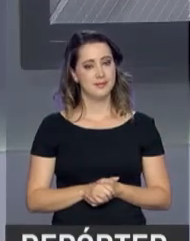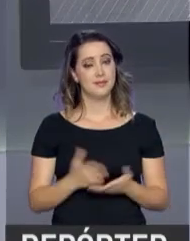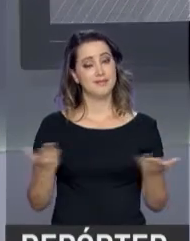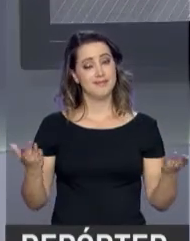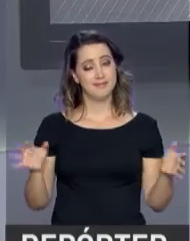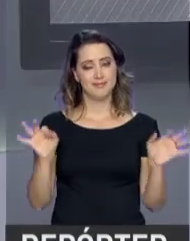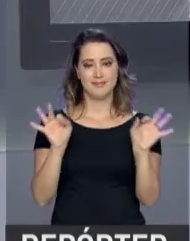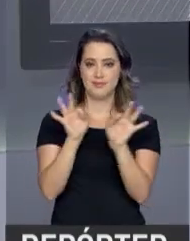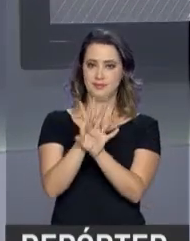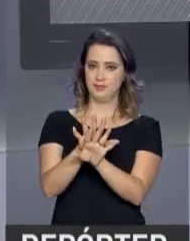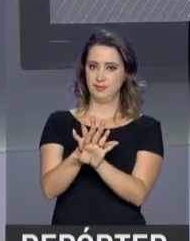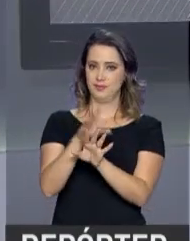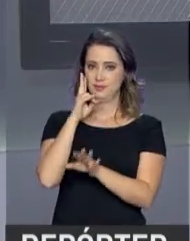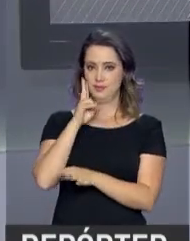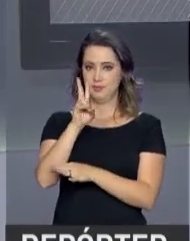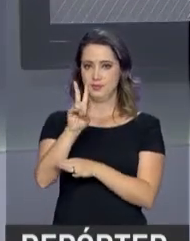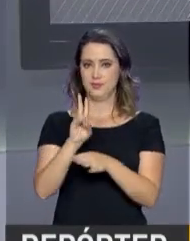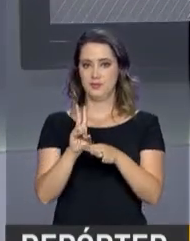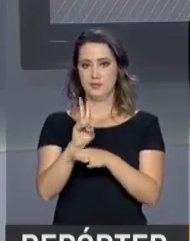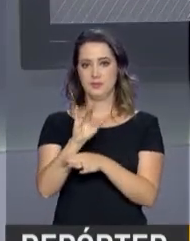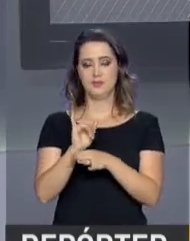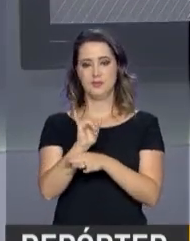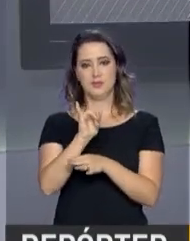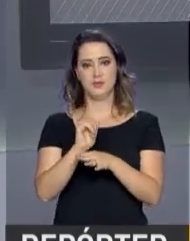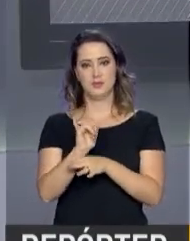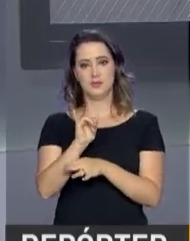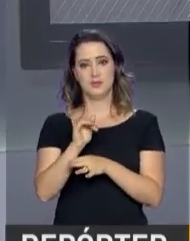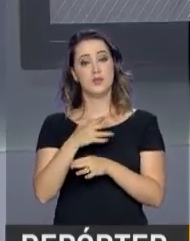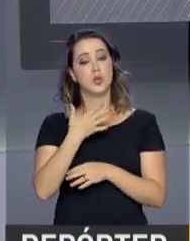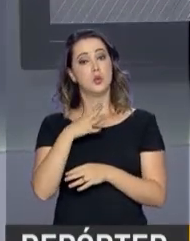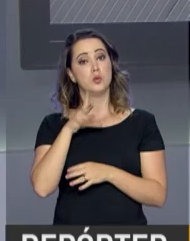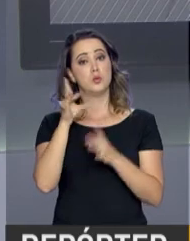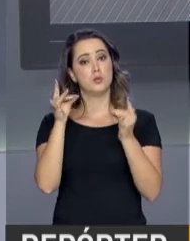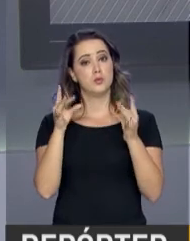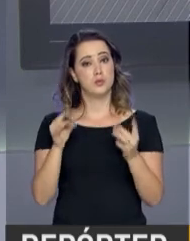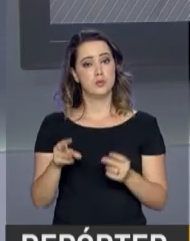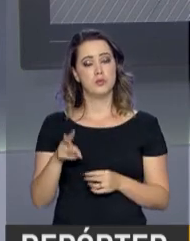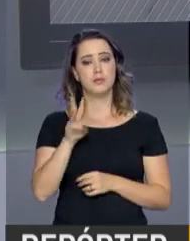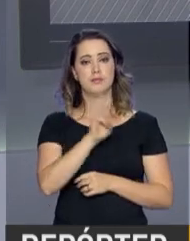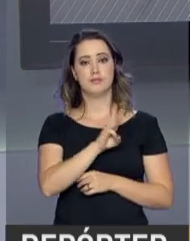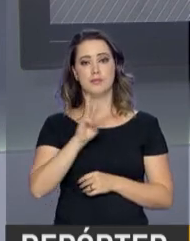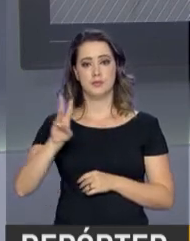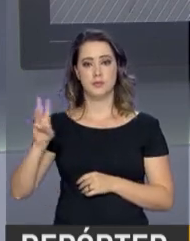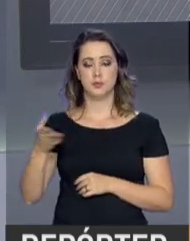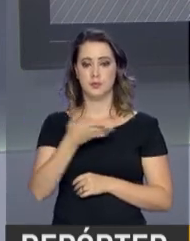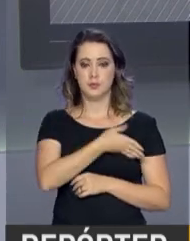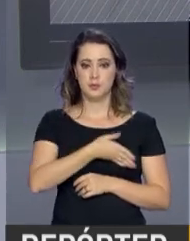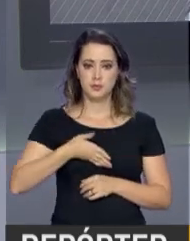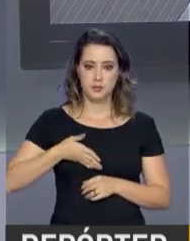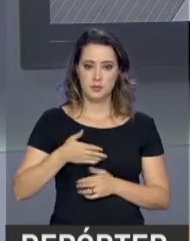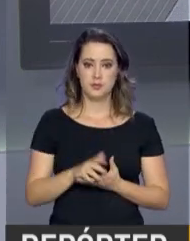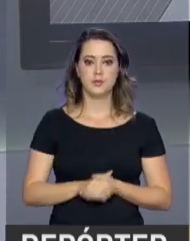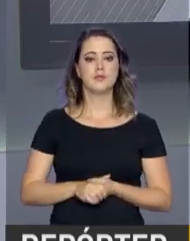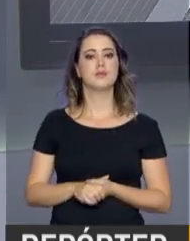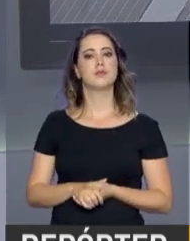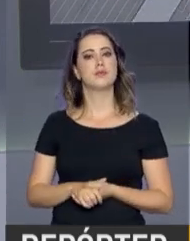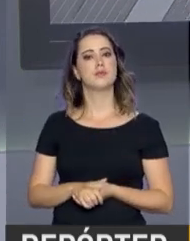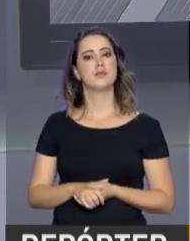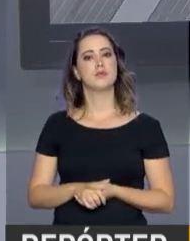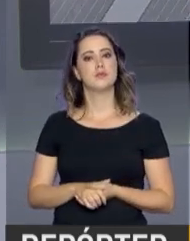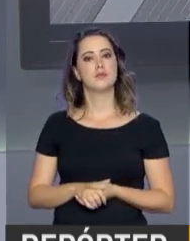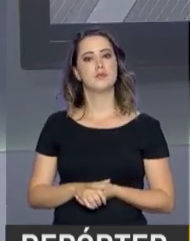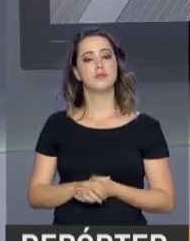nesta edição termina aqui você pode rever as reportagens no youtube e toda a nossa programação também está na página da nbr na